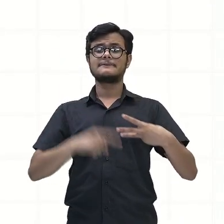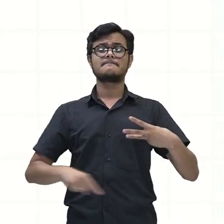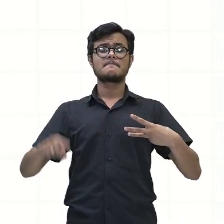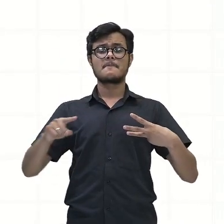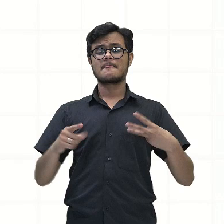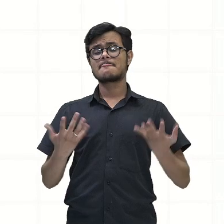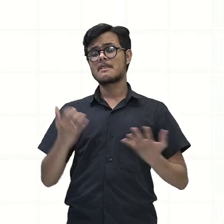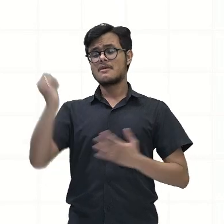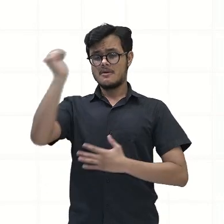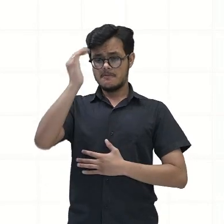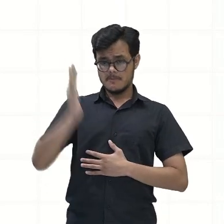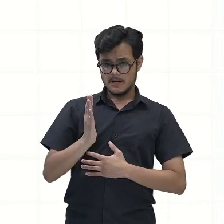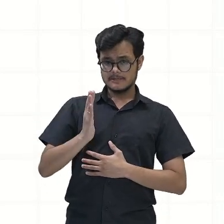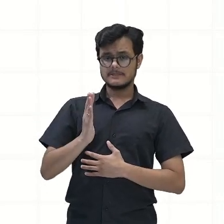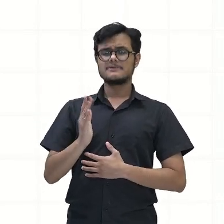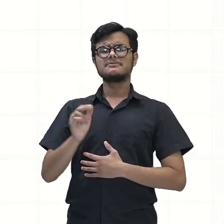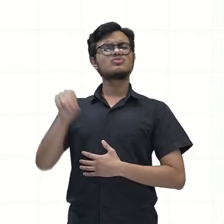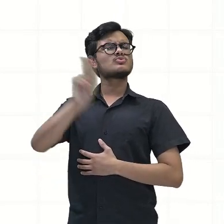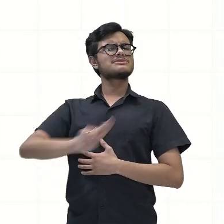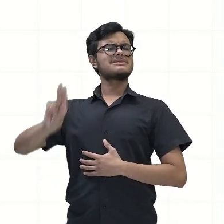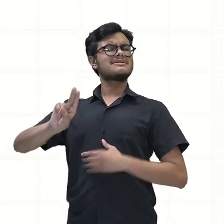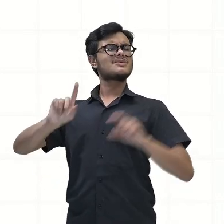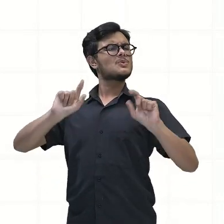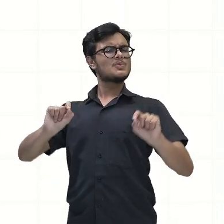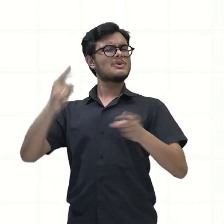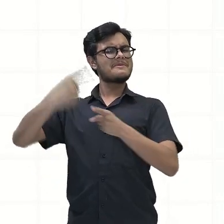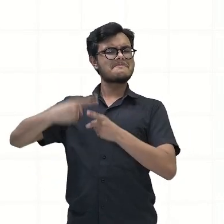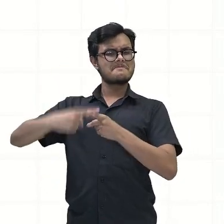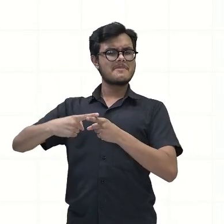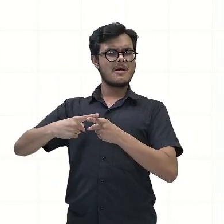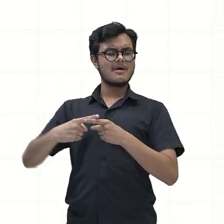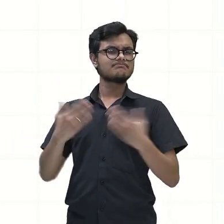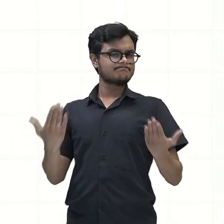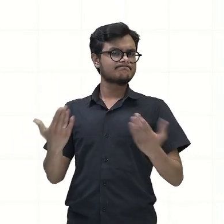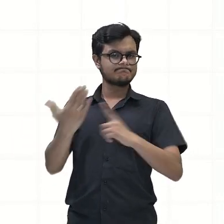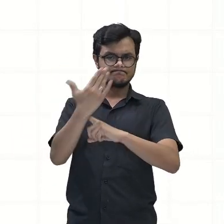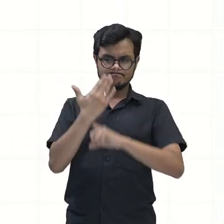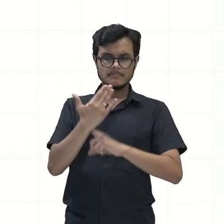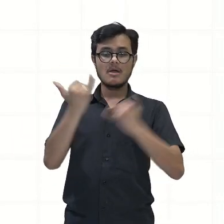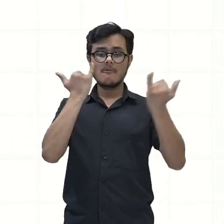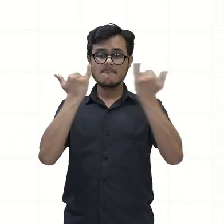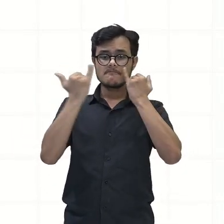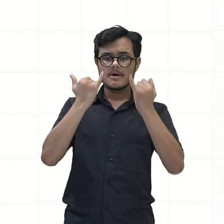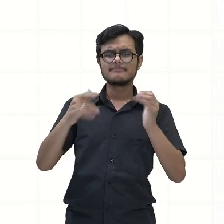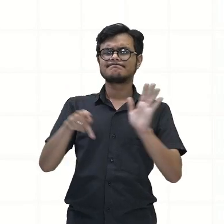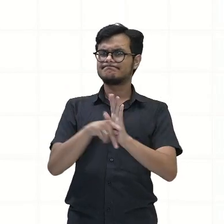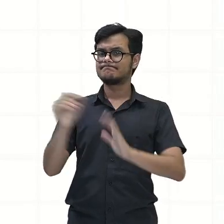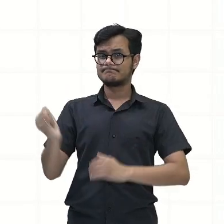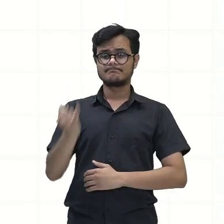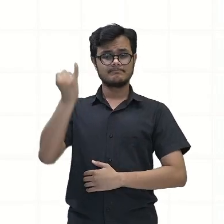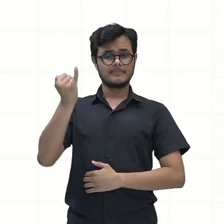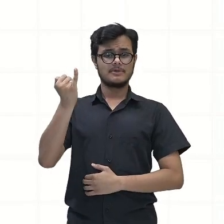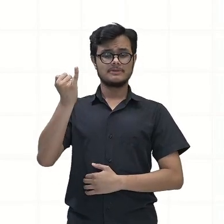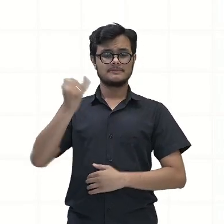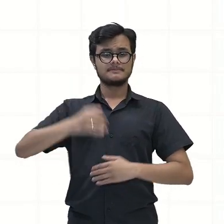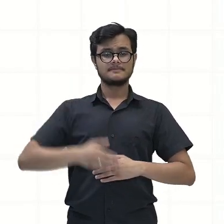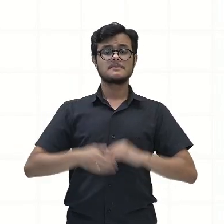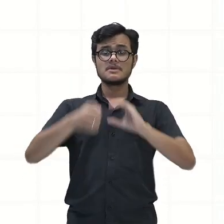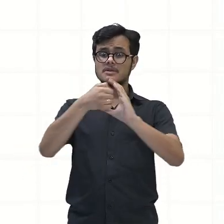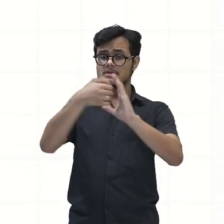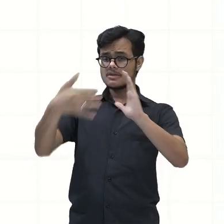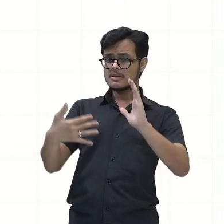brasileira, ela serve para a gente aí, olha, para nos fornecer informações importantes. Olha, então a gente vai